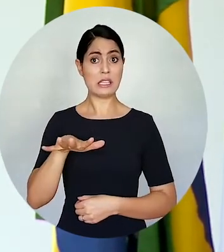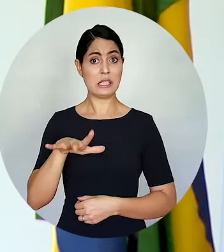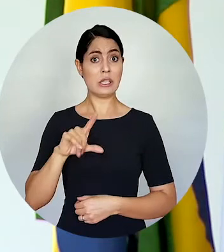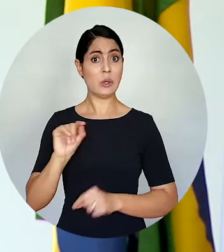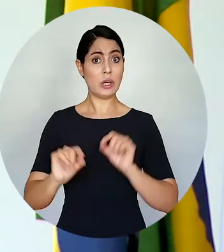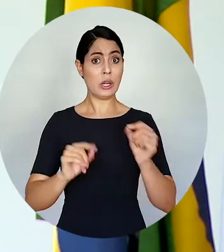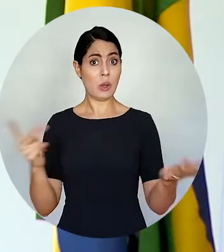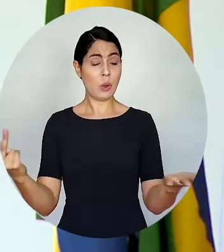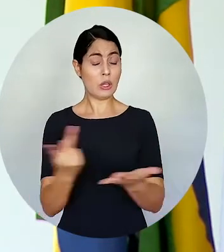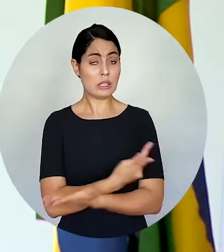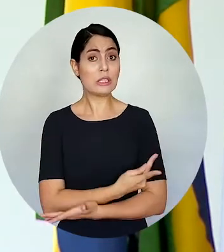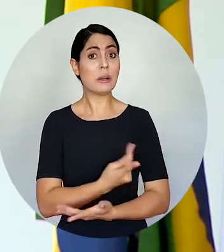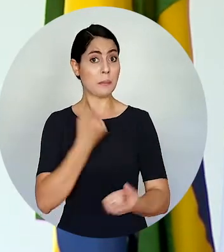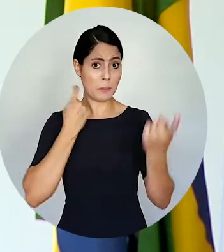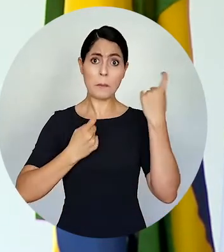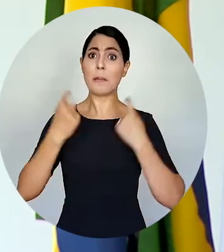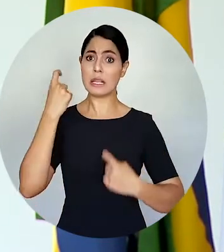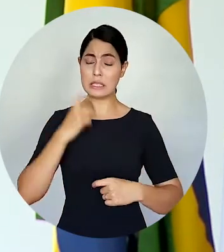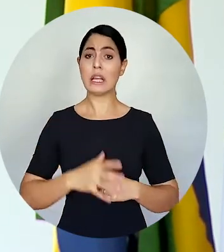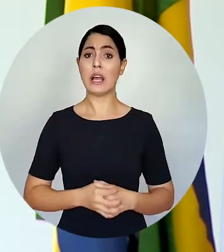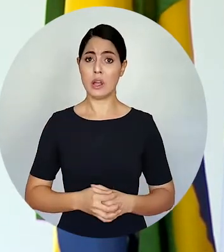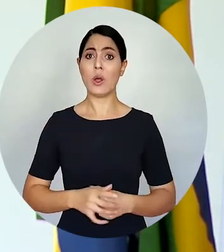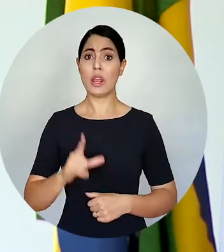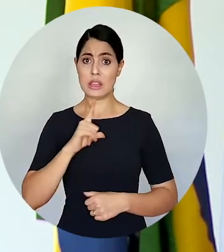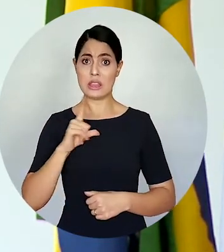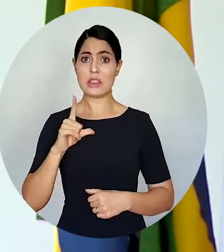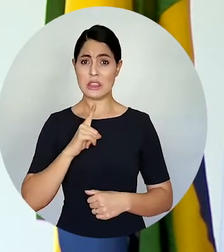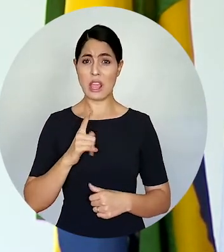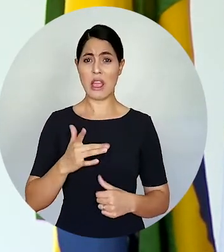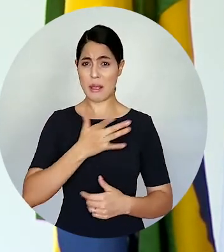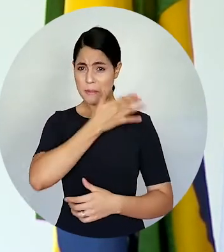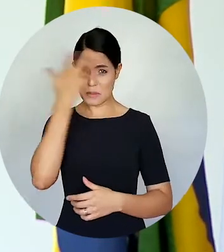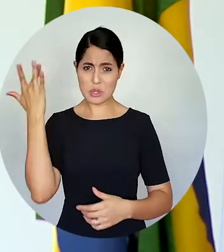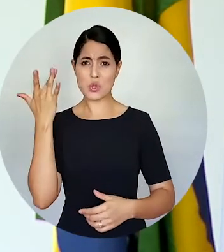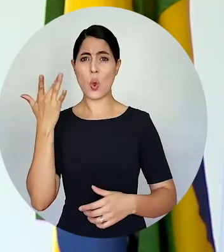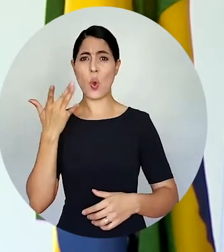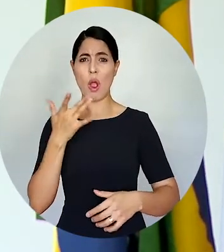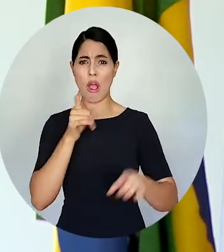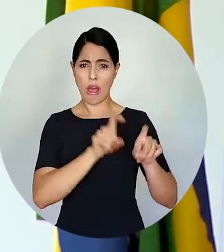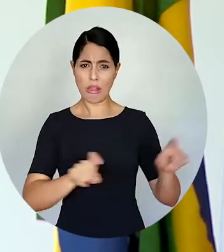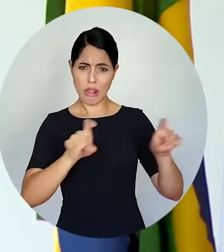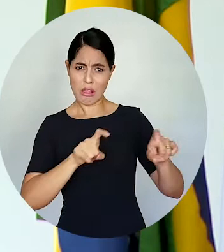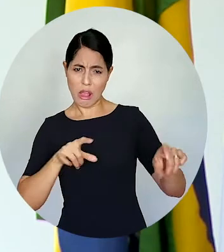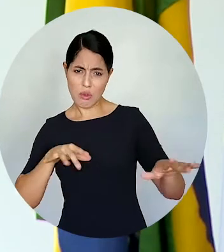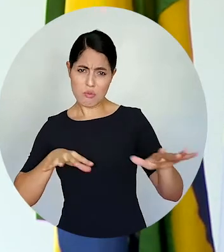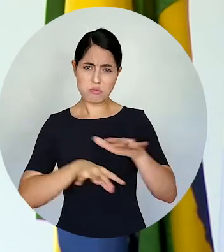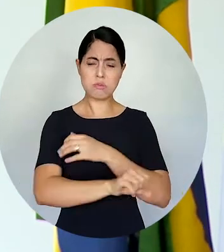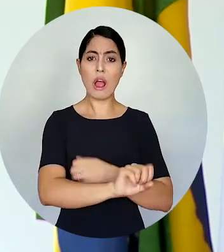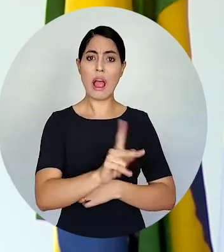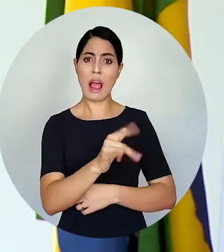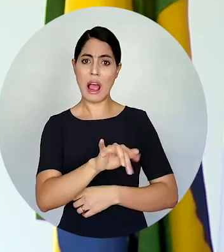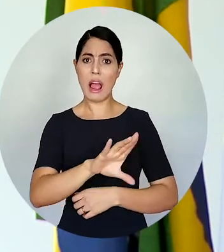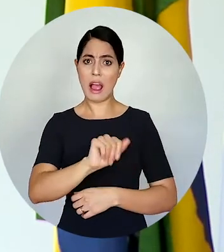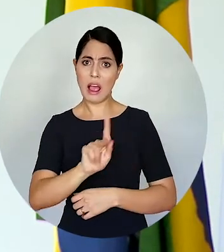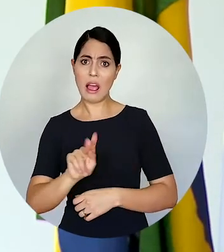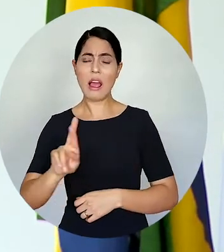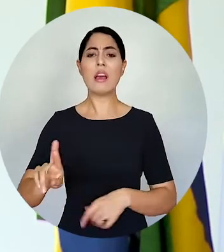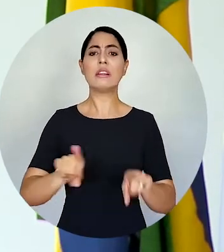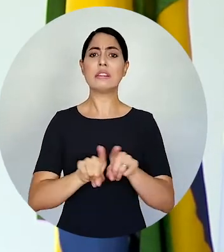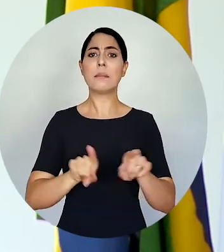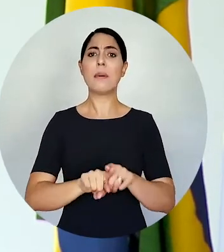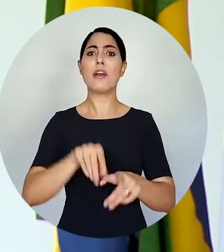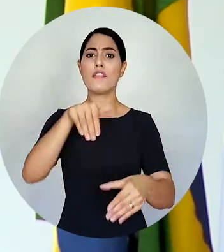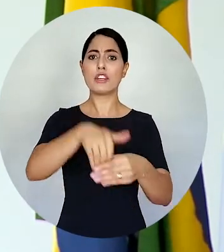muito preocupante. Ataques de invasores, de hackers, tentativa de desmoralização do sistema de